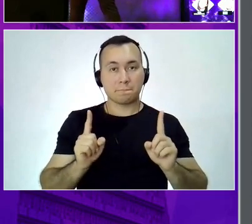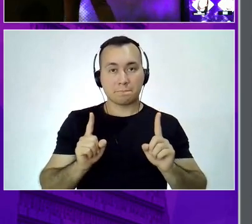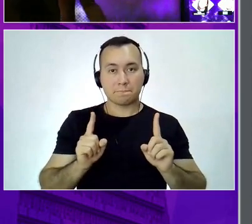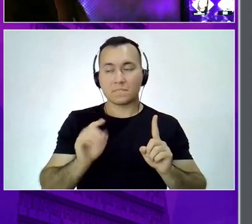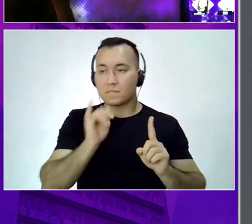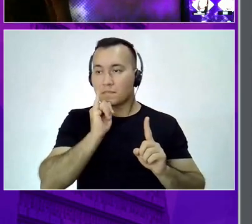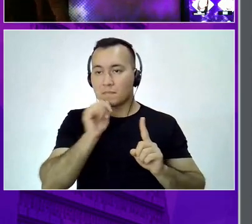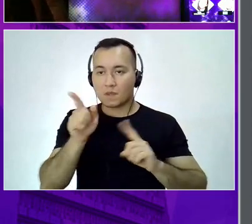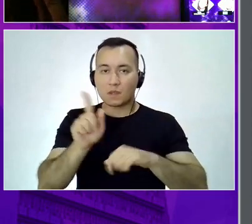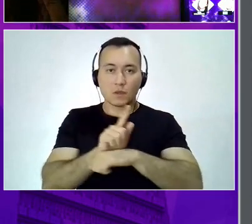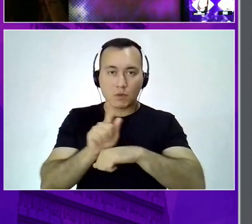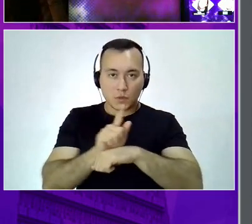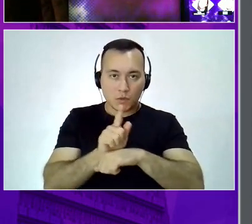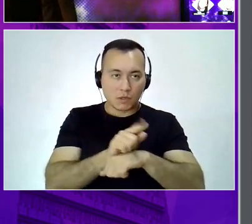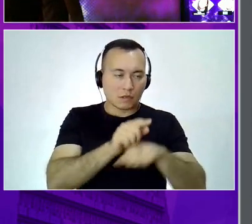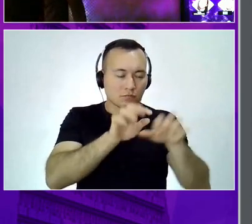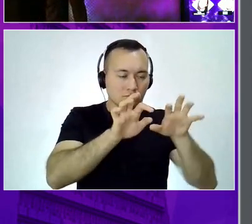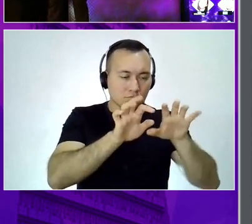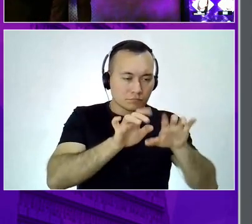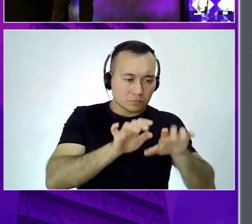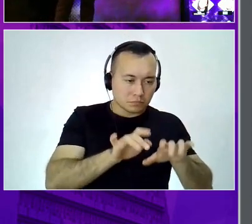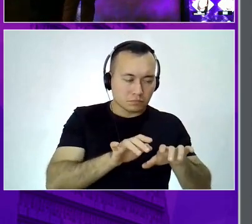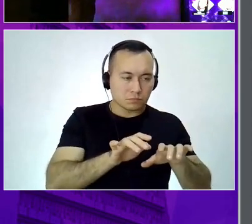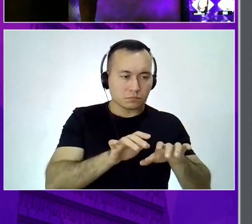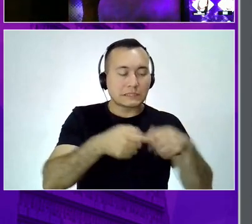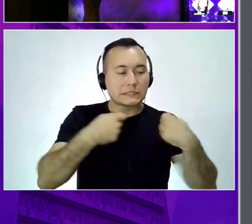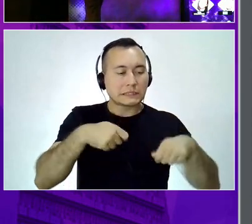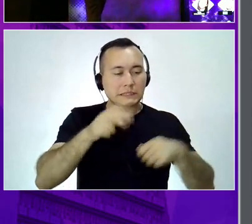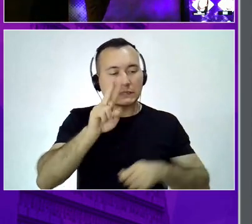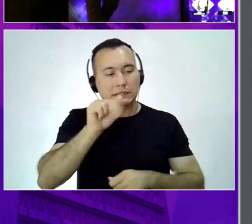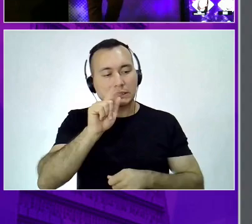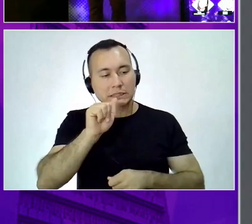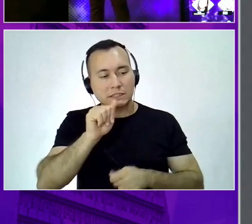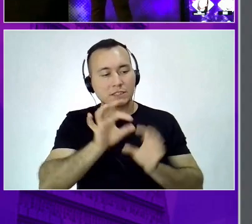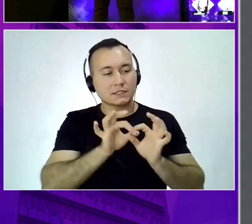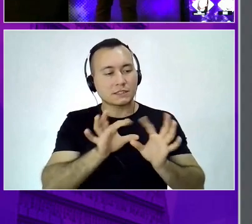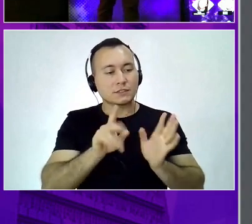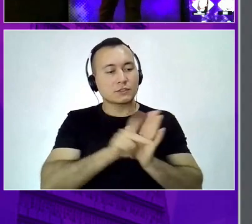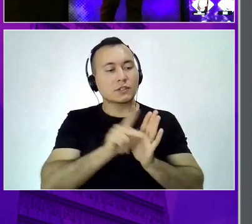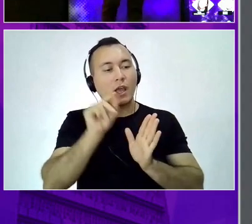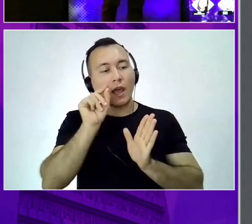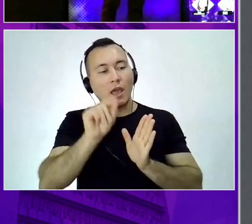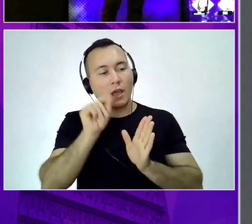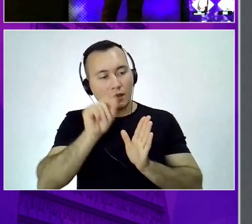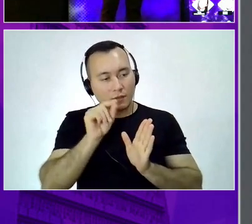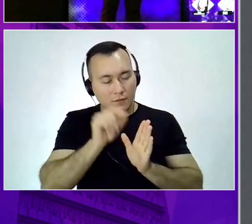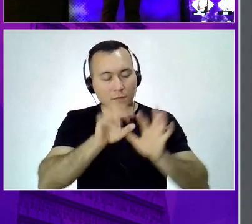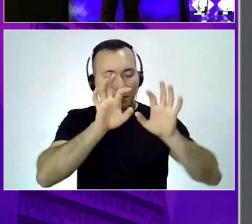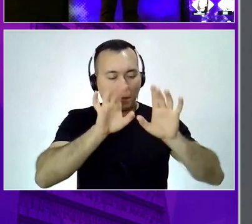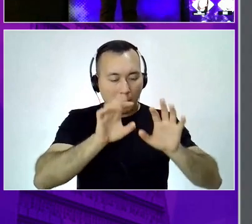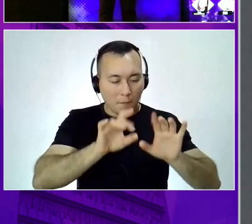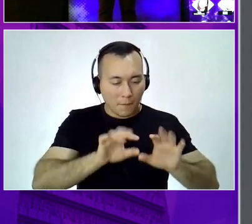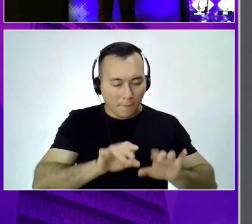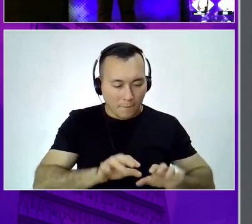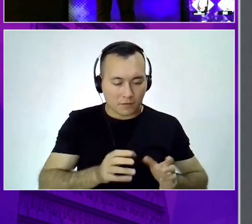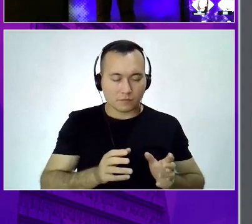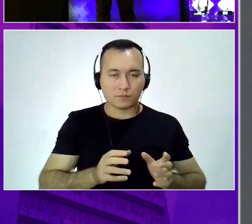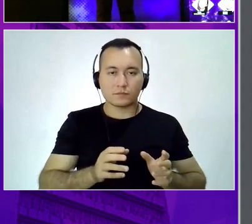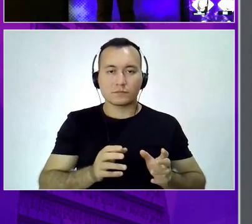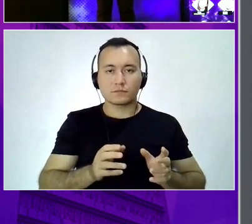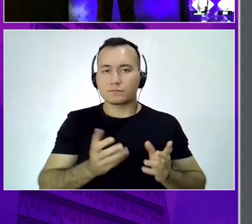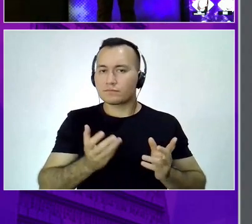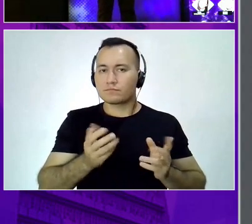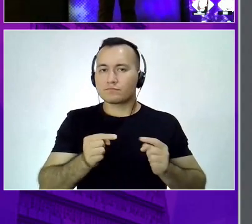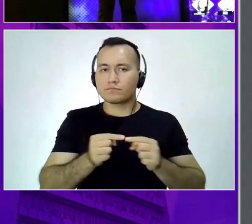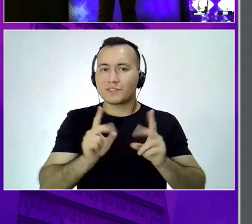ele vai escrever a descrição da vaga, é como se ele estivesse usando o ChatGPT. O ChatGPT não é a tecnologia